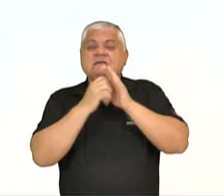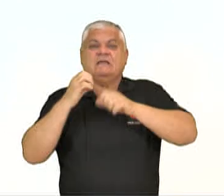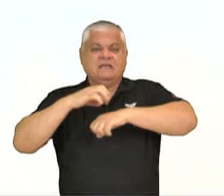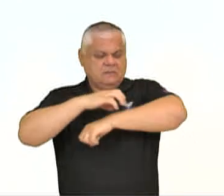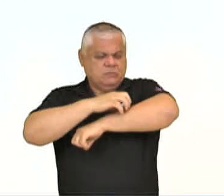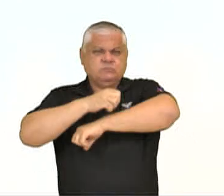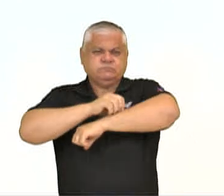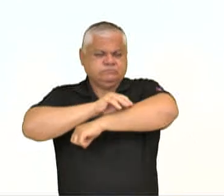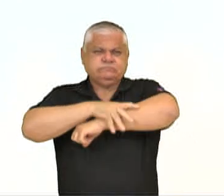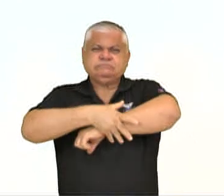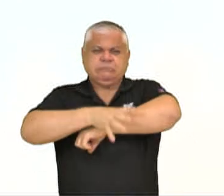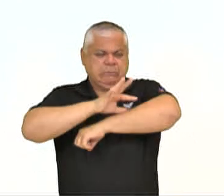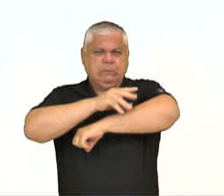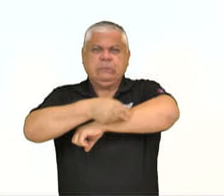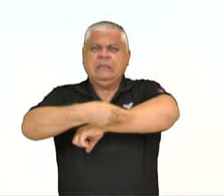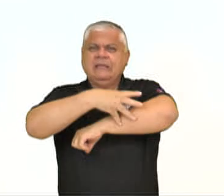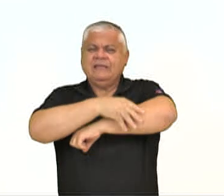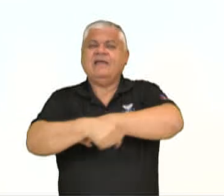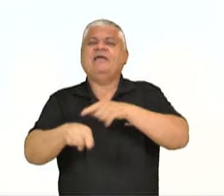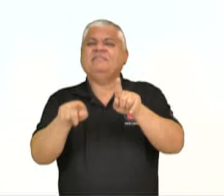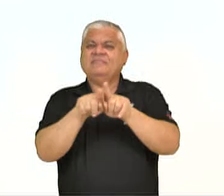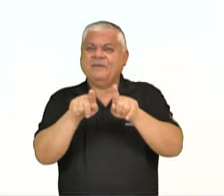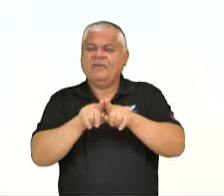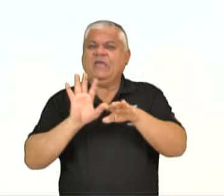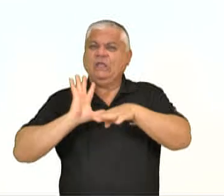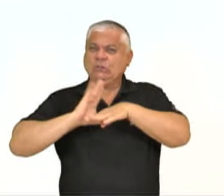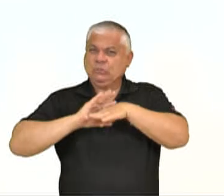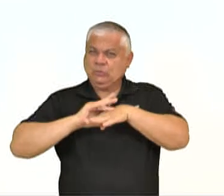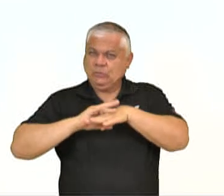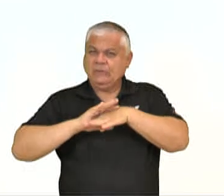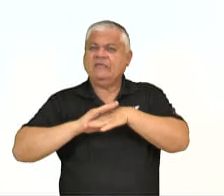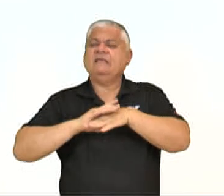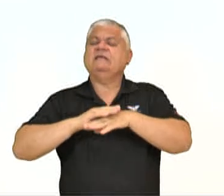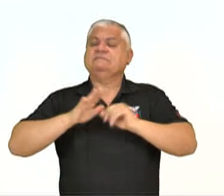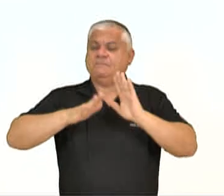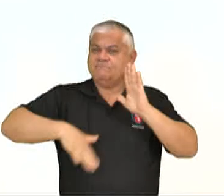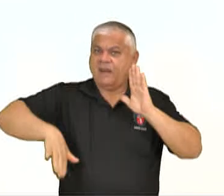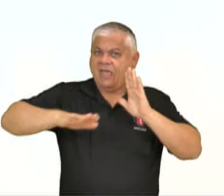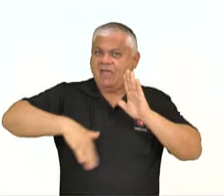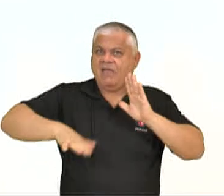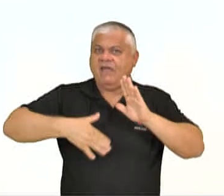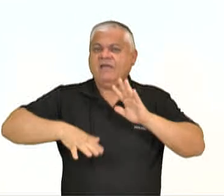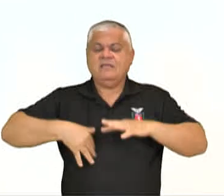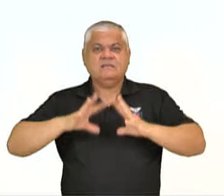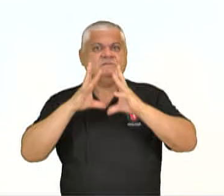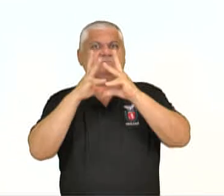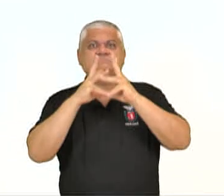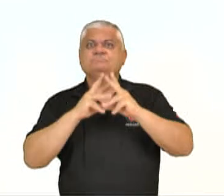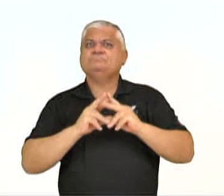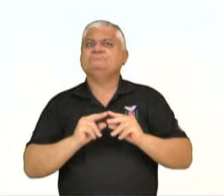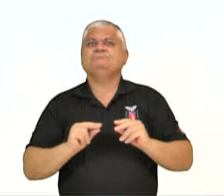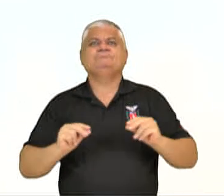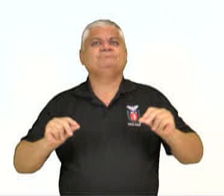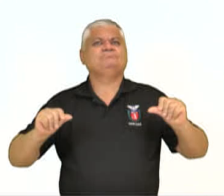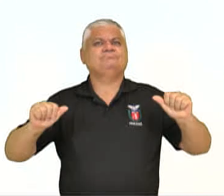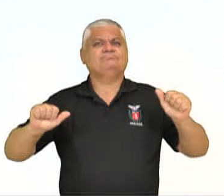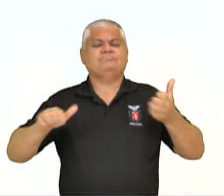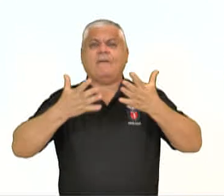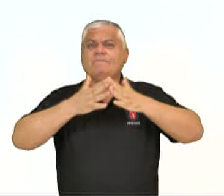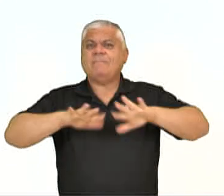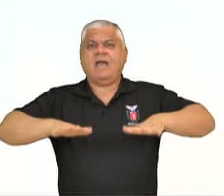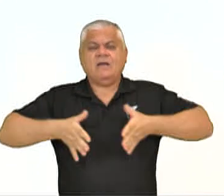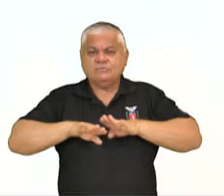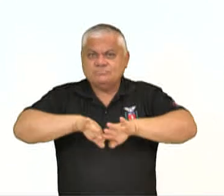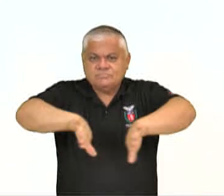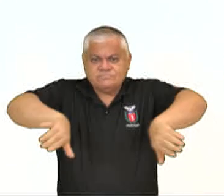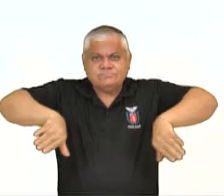diminuir a reação imunológica provocada pela doença na pele, também tem um ótimo resultado com os banhos de mar,